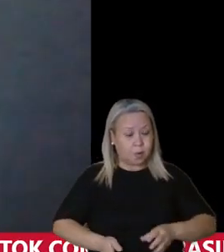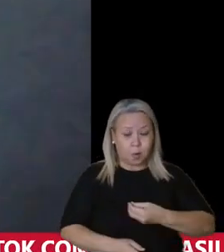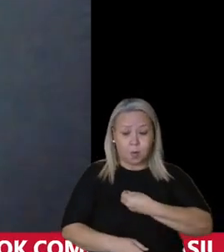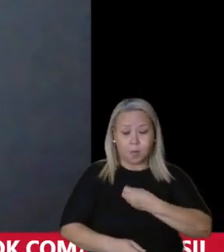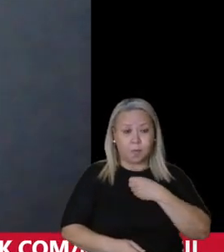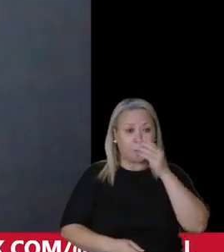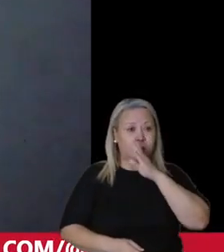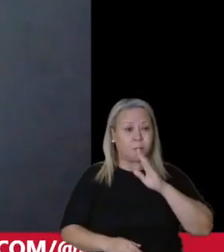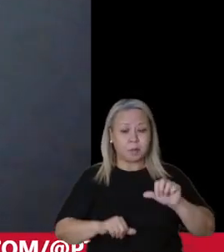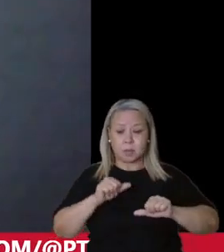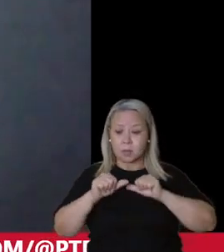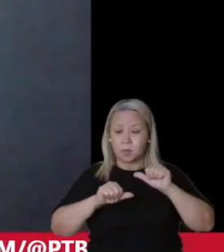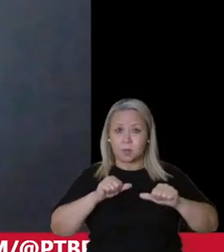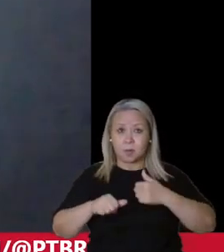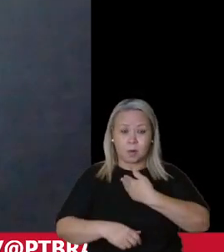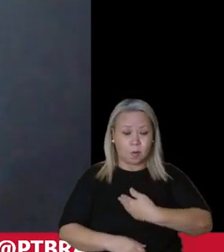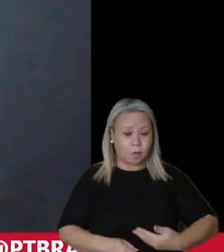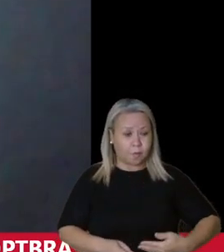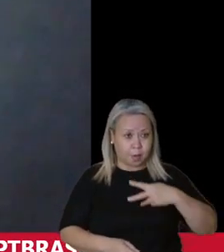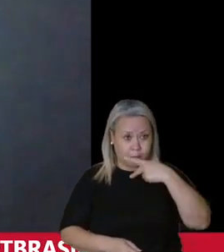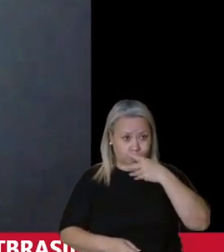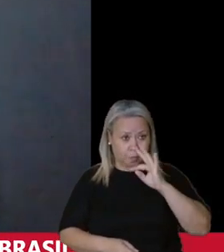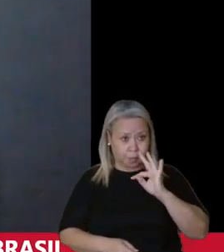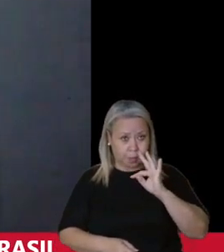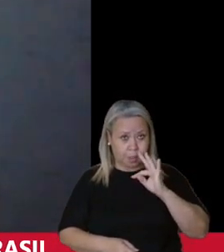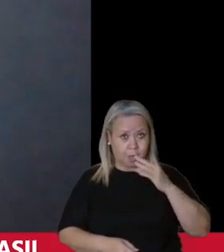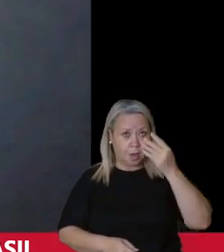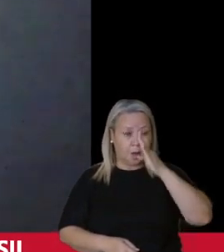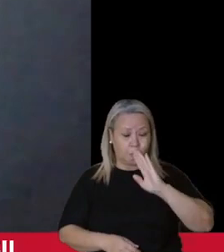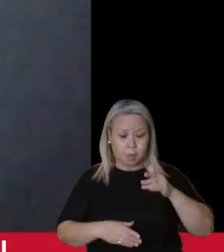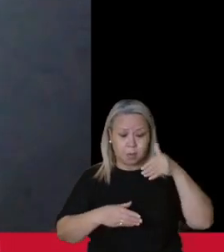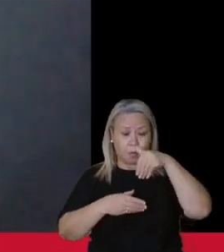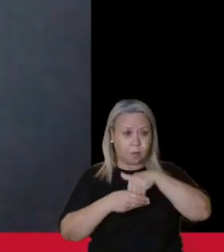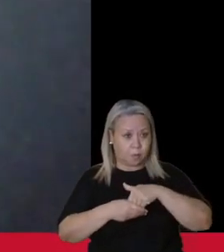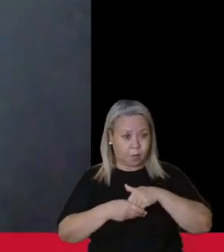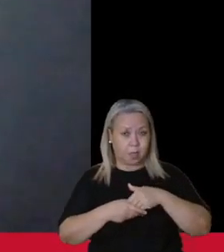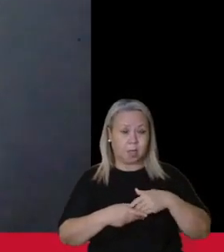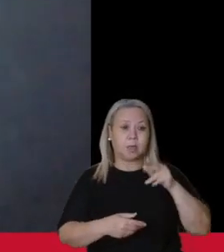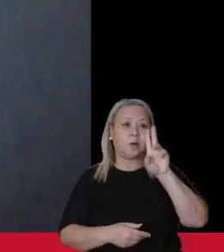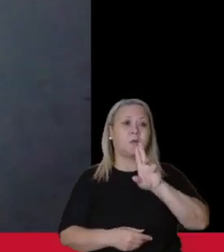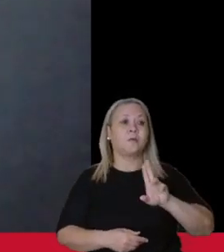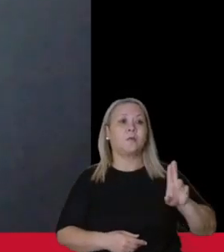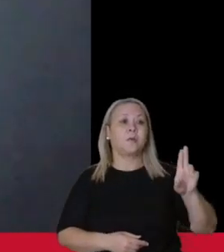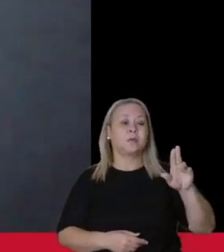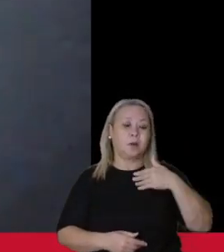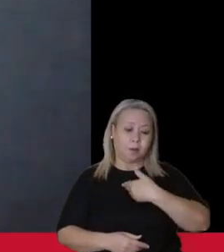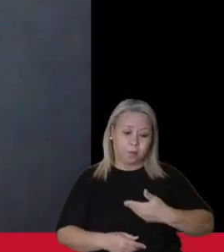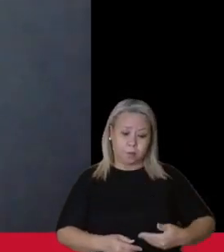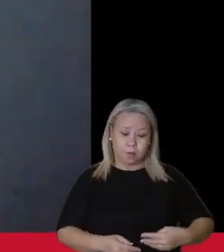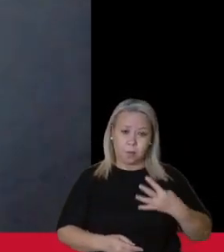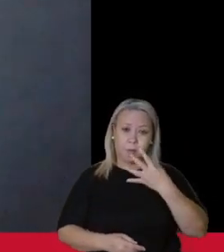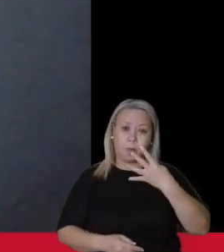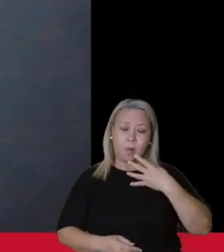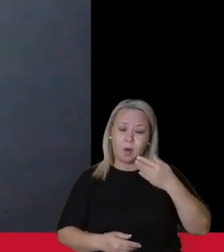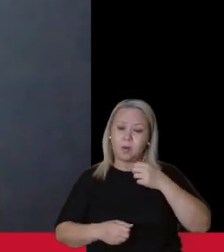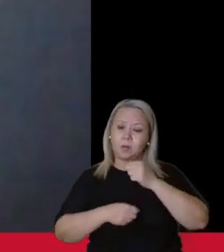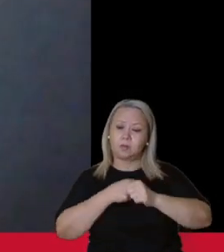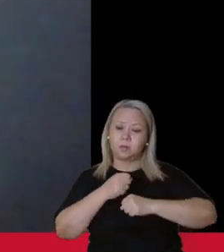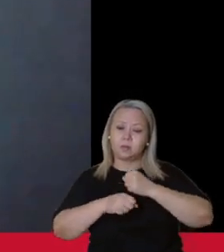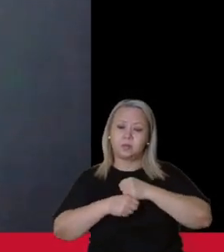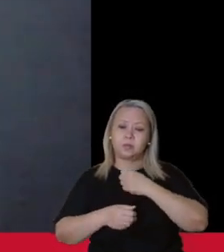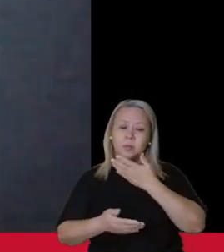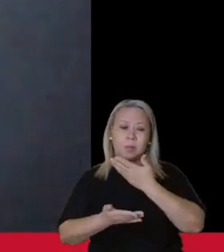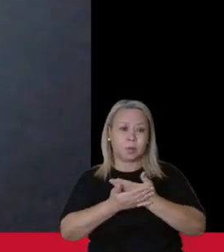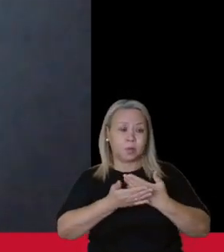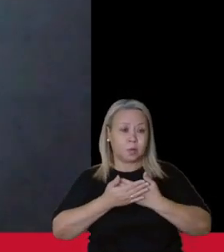Brasil transformado pelos governos do PT. No Brasil que eu entro na universidade pública com 4 anos para estudar violino, fiz violoncelo, fiz piano,